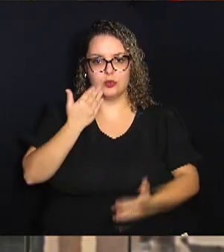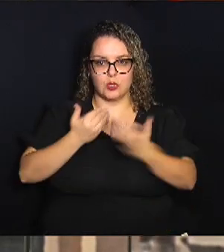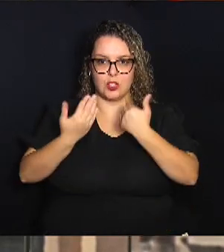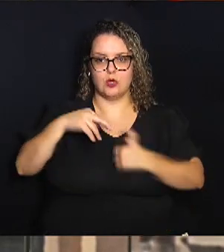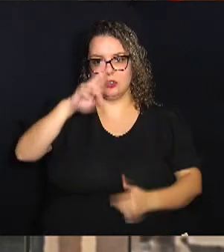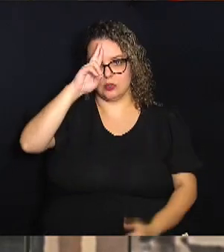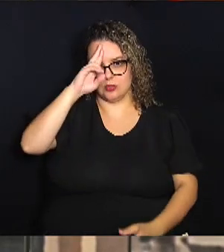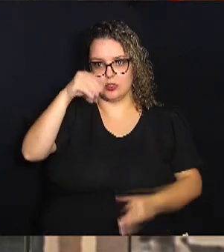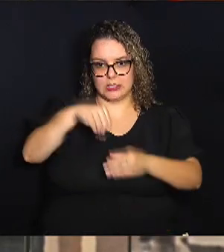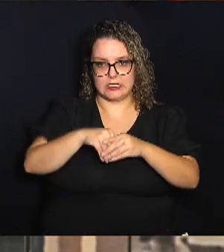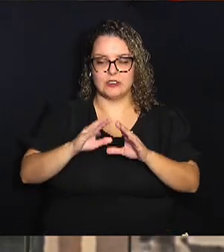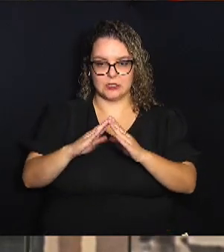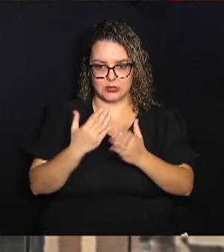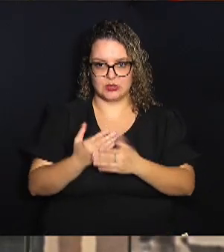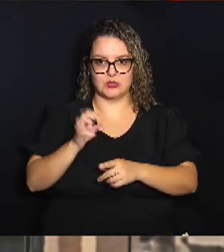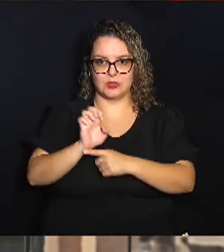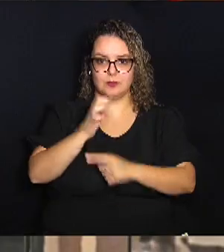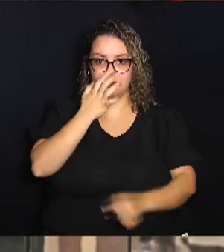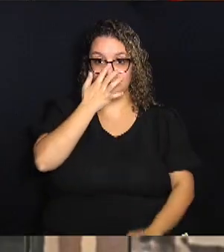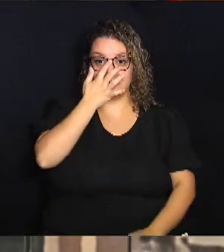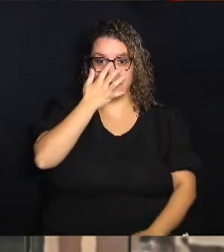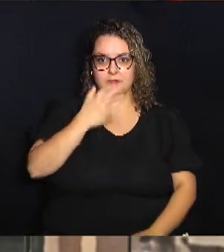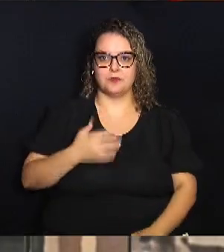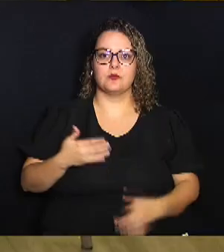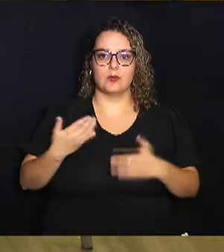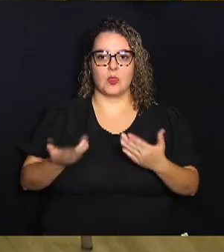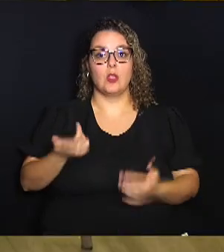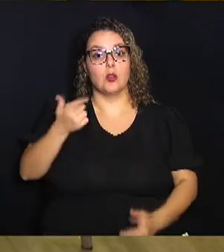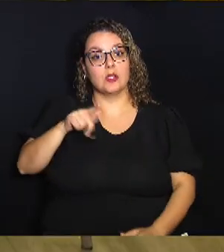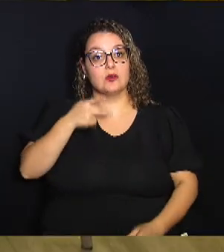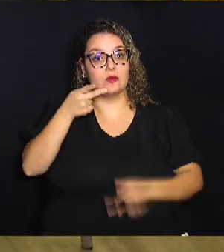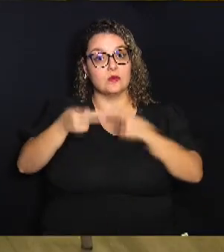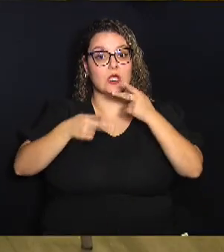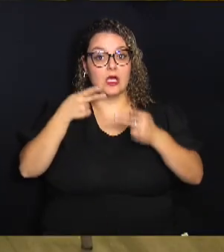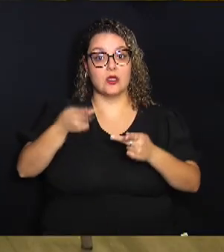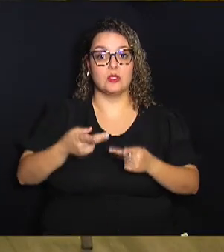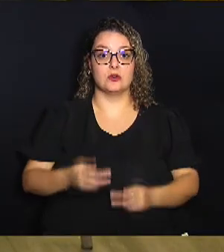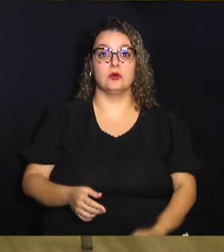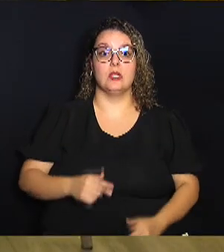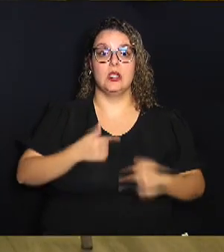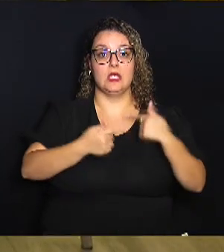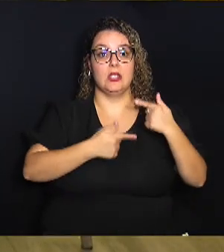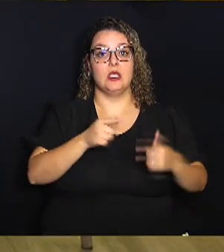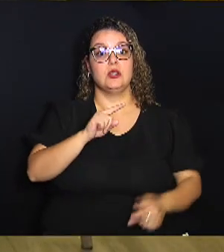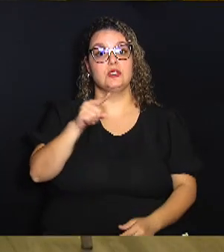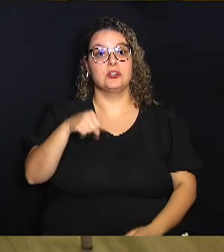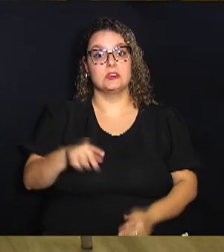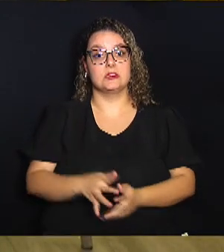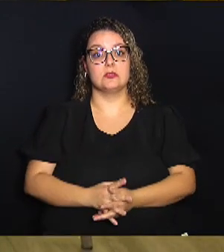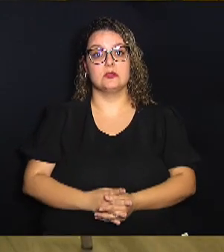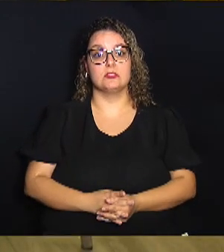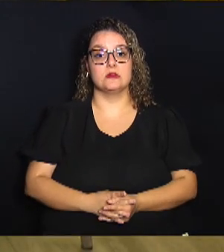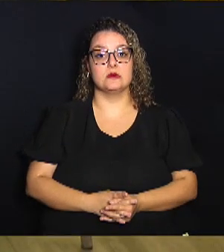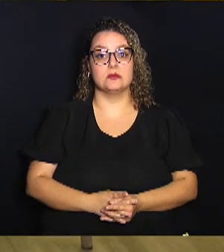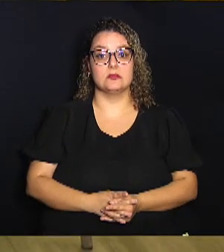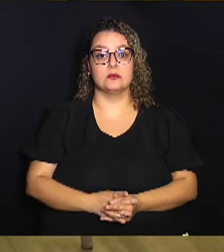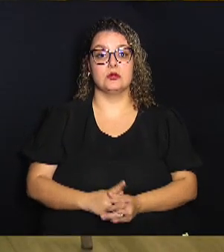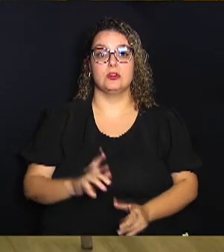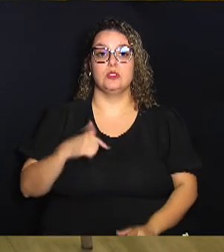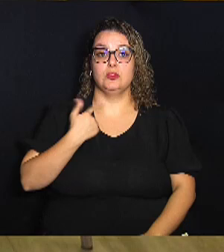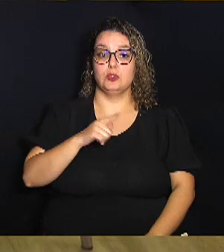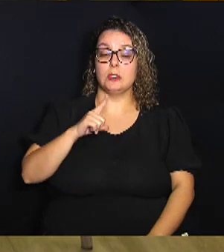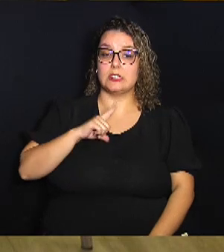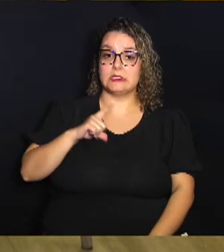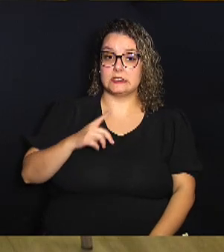almoçando nas escolas estaduais. Por aqui a gente continua falando sobre a geração Z e a gente tem